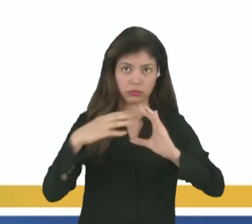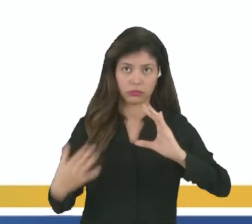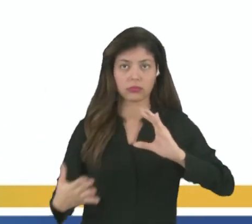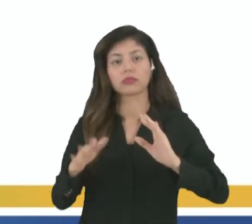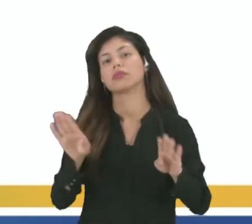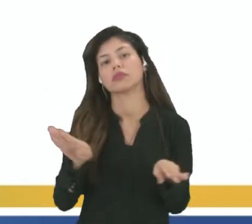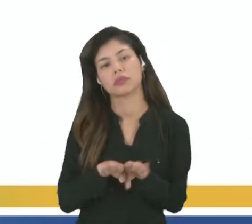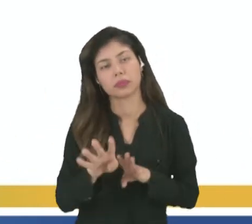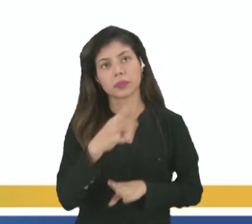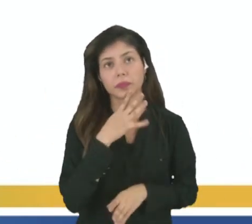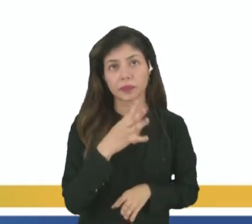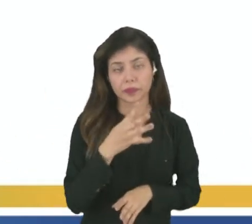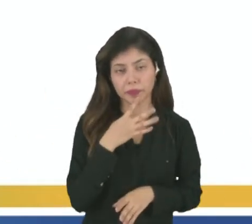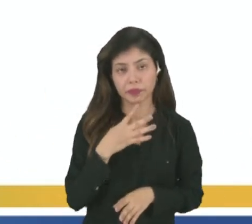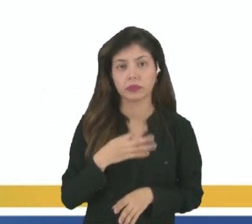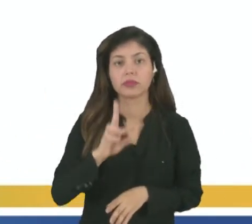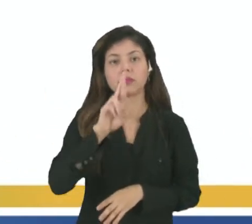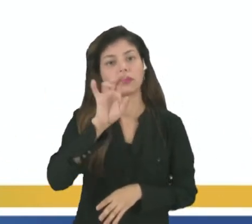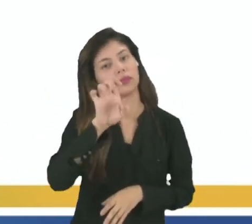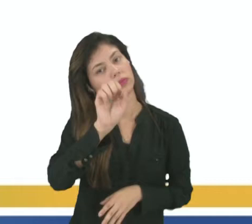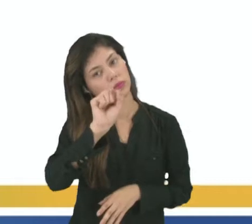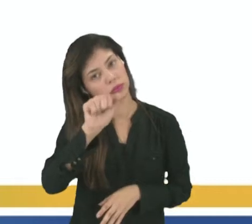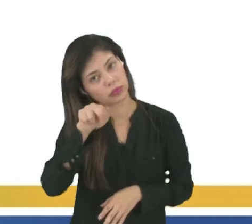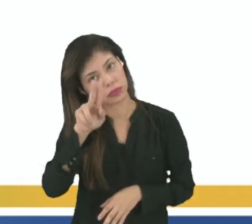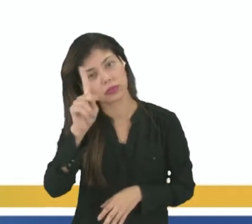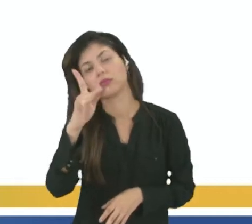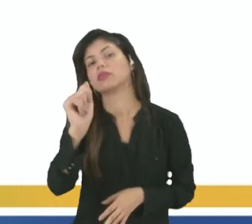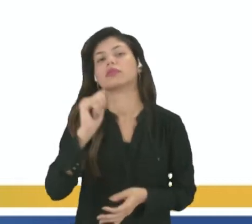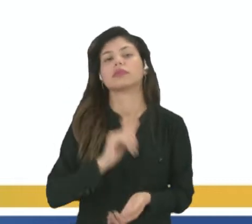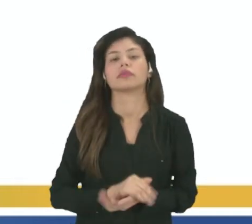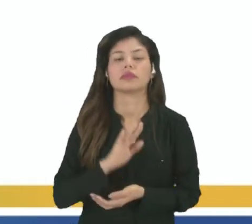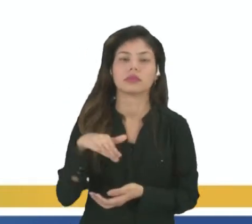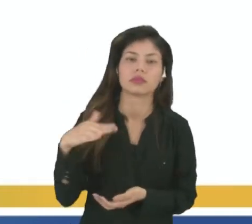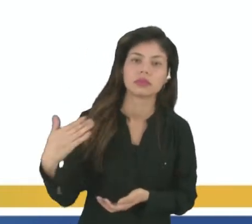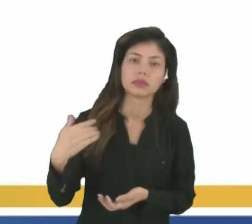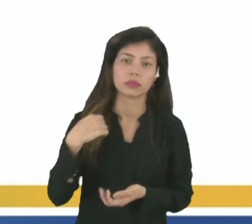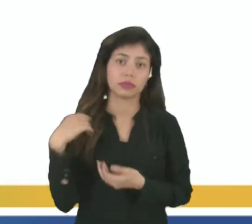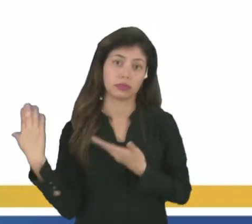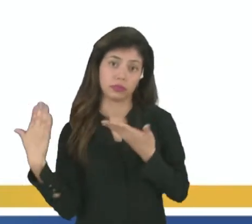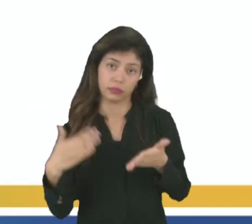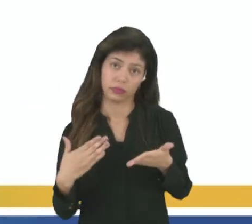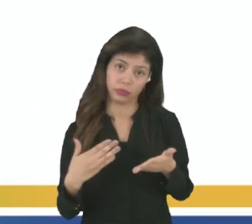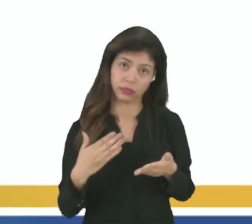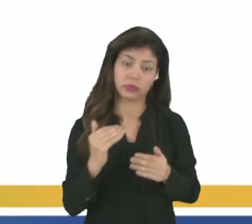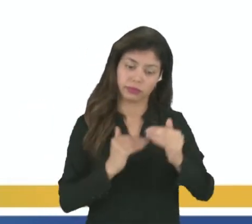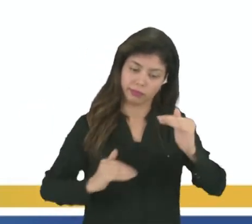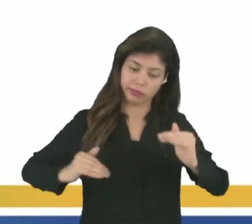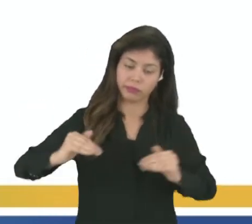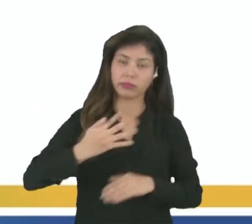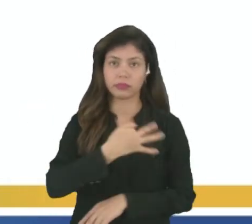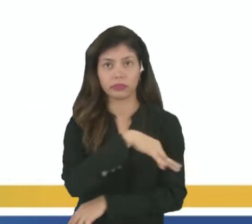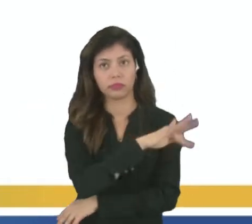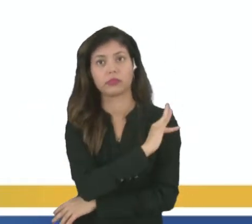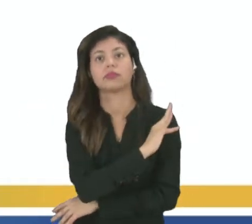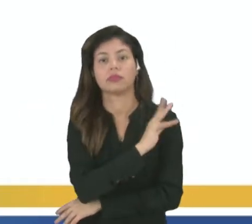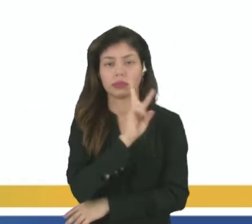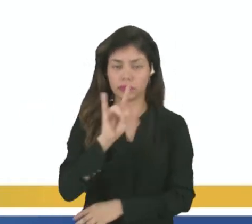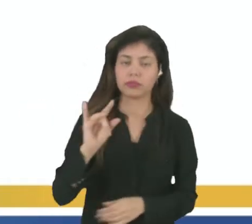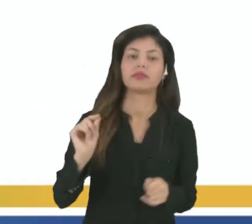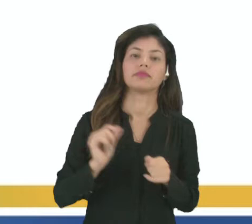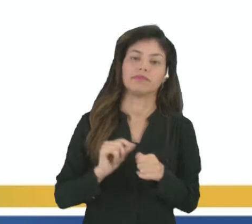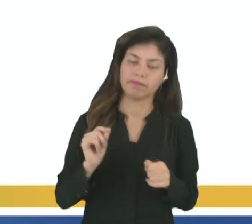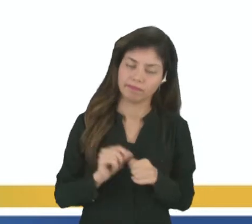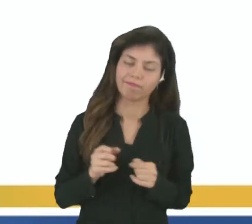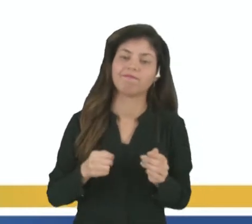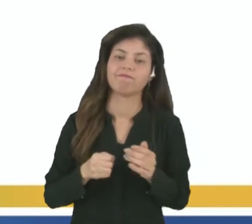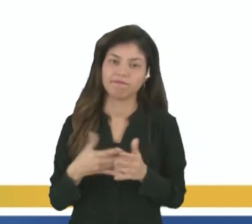Ele é também conhecido como resenha. Daqui a pouco, quando vocês chegarem no nível superior, vão fazer muito esse